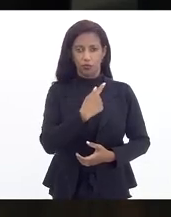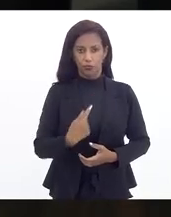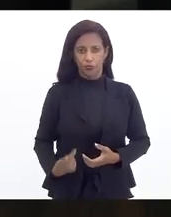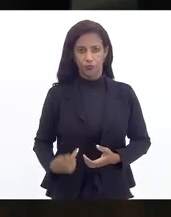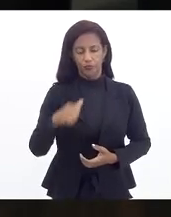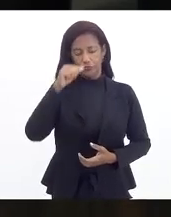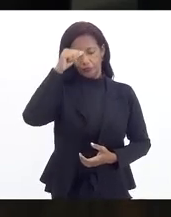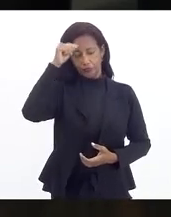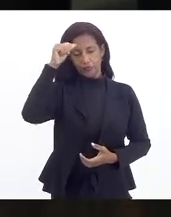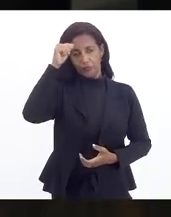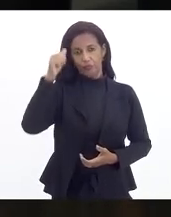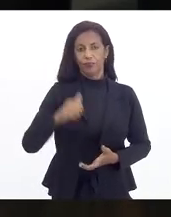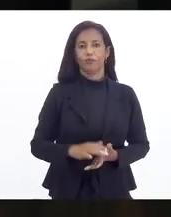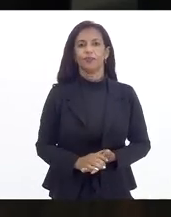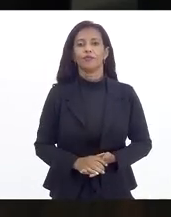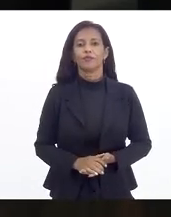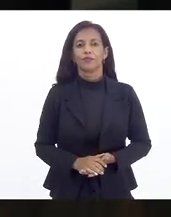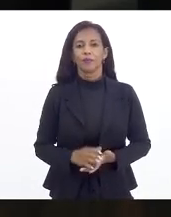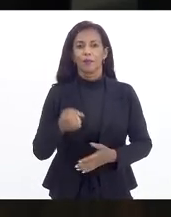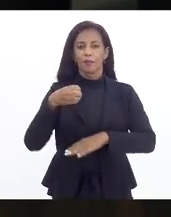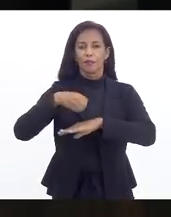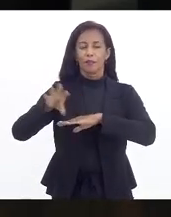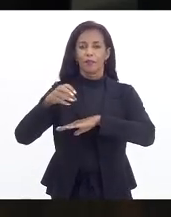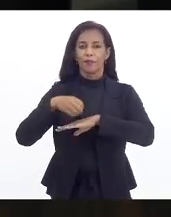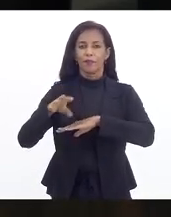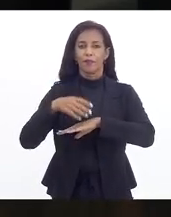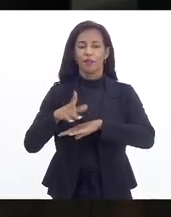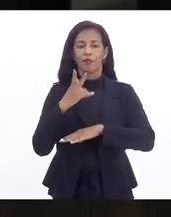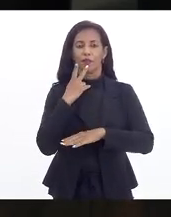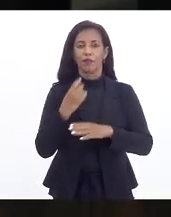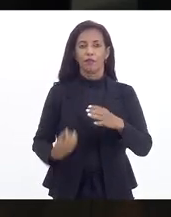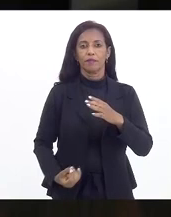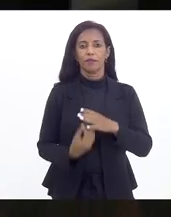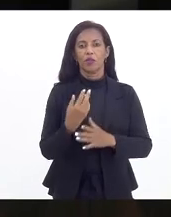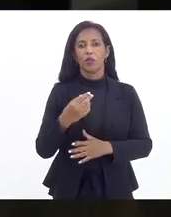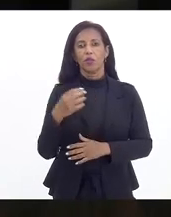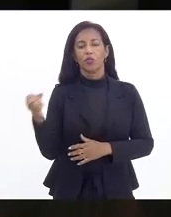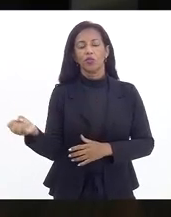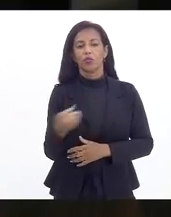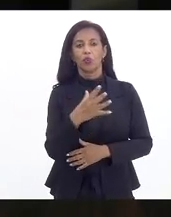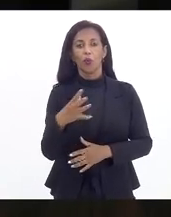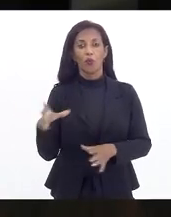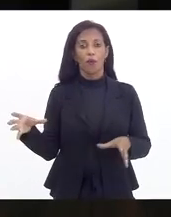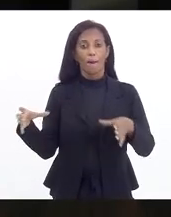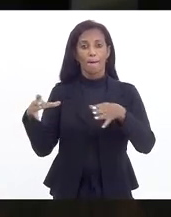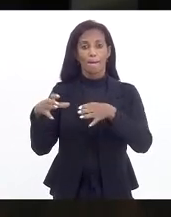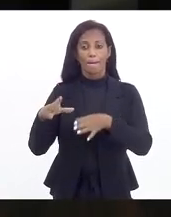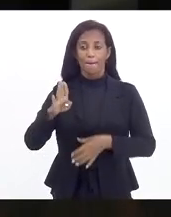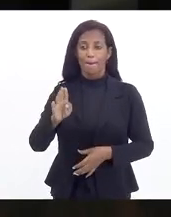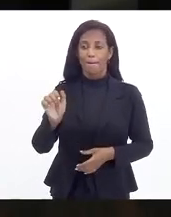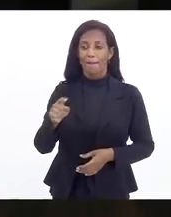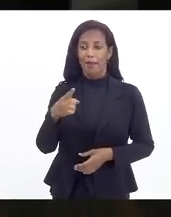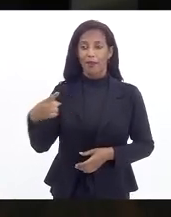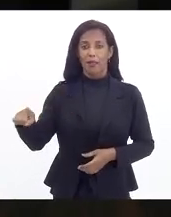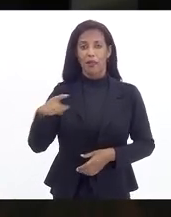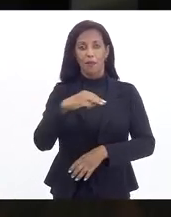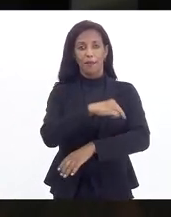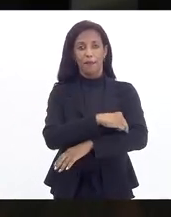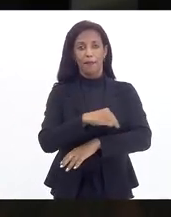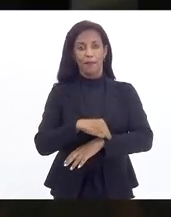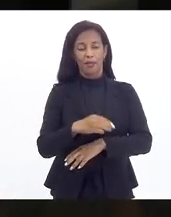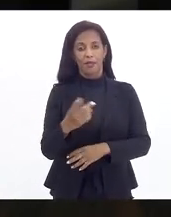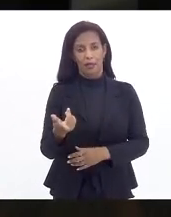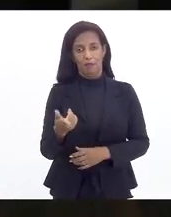governador Cláudio Castro o envio de mensagens dispondo sobre a implantação de um novo batalhão da Polícia Militar no município de Maricá.